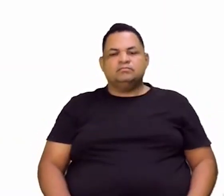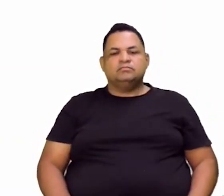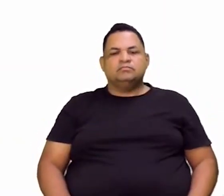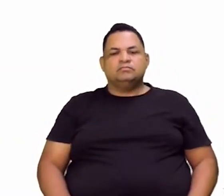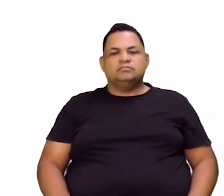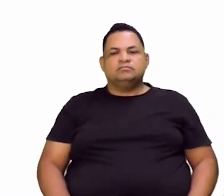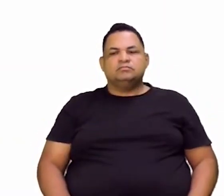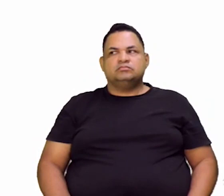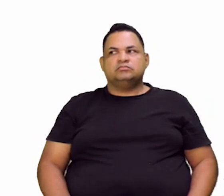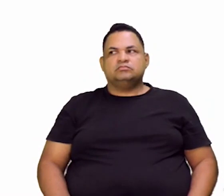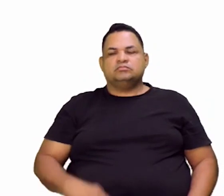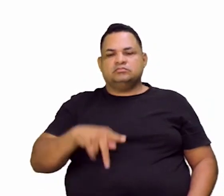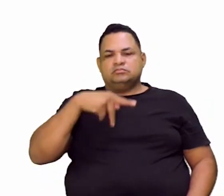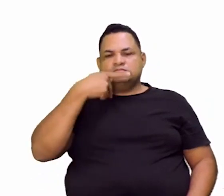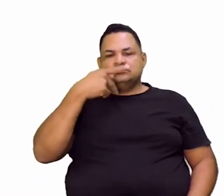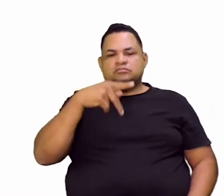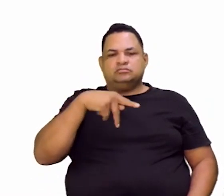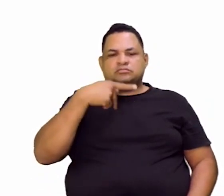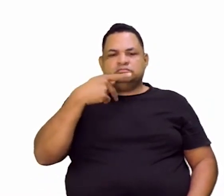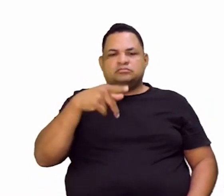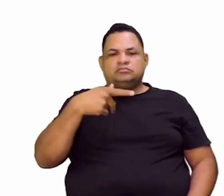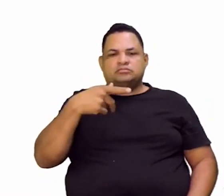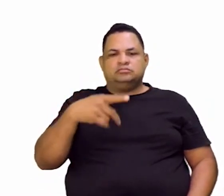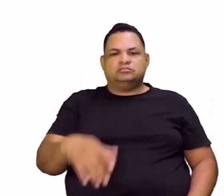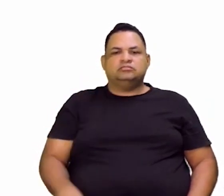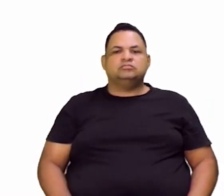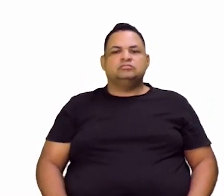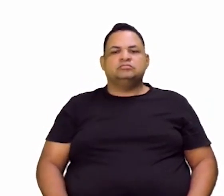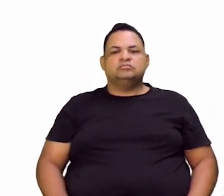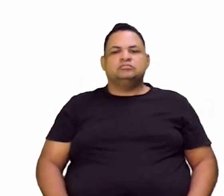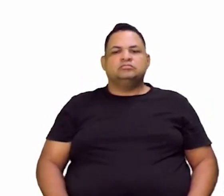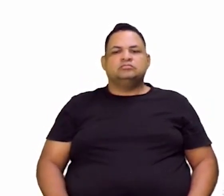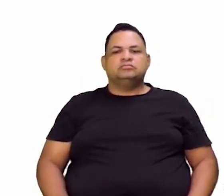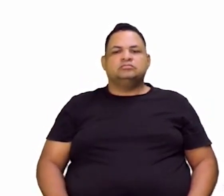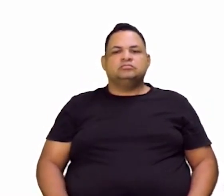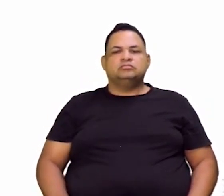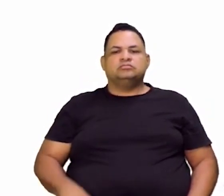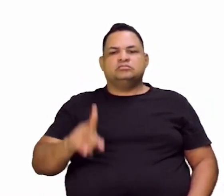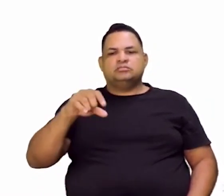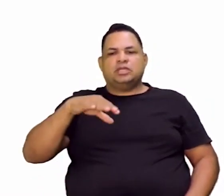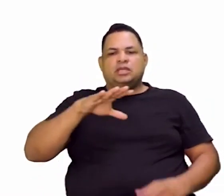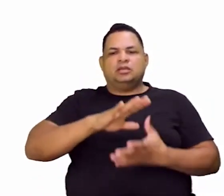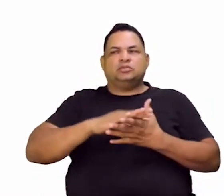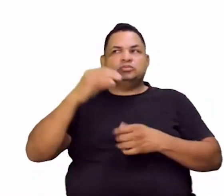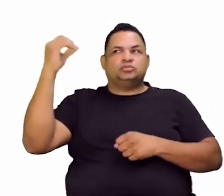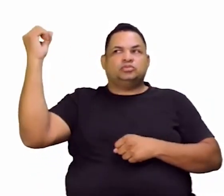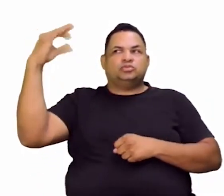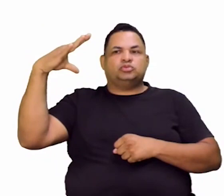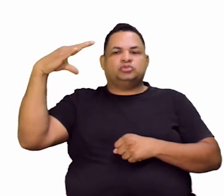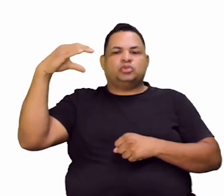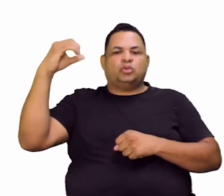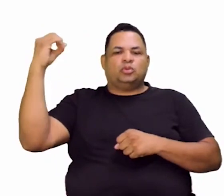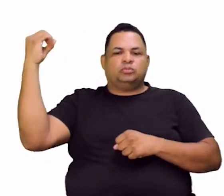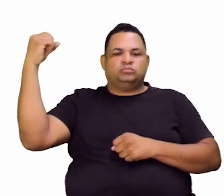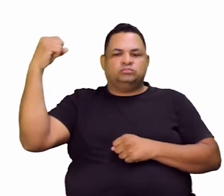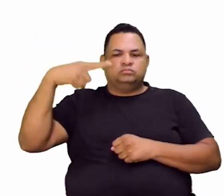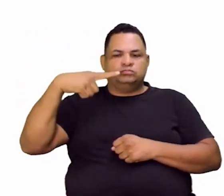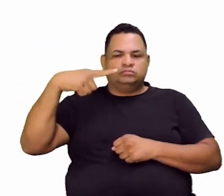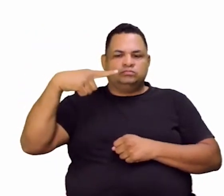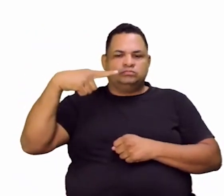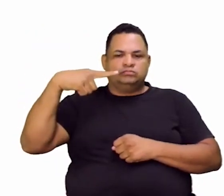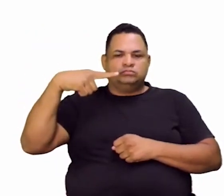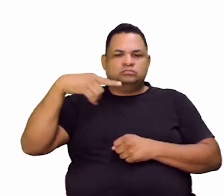e veio à tona dizendo que é o Sol que é o centro do universo. Ou seja, olha